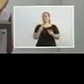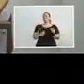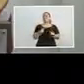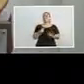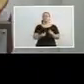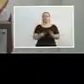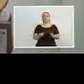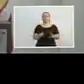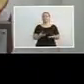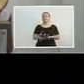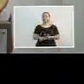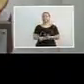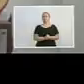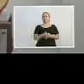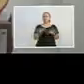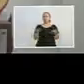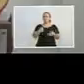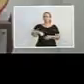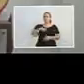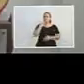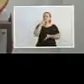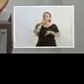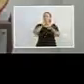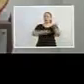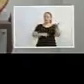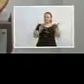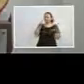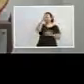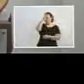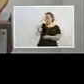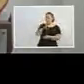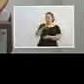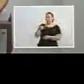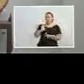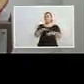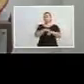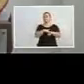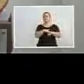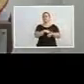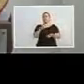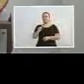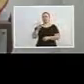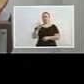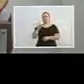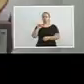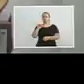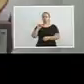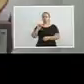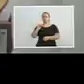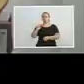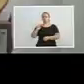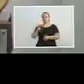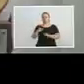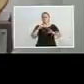presidente, faremos esse requerimento. Conversei com o seu Atilano, do apoio que esta casa sempre deu e